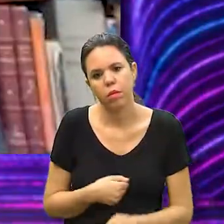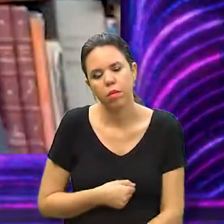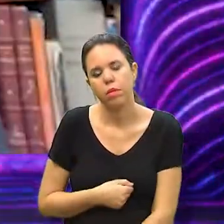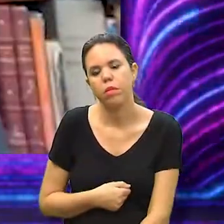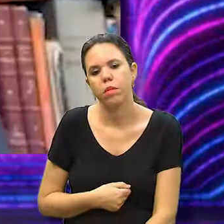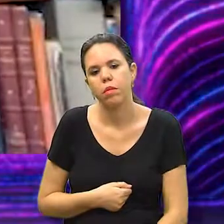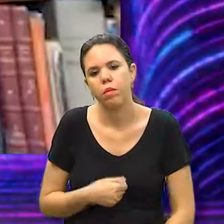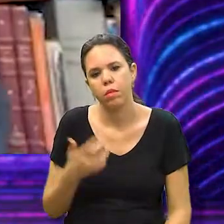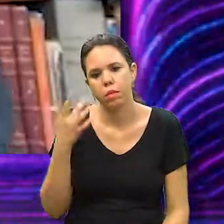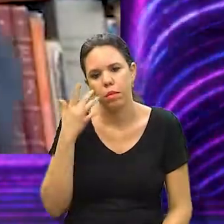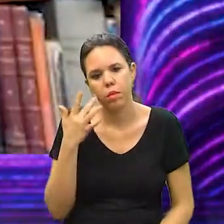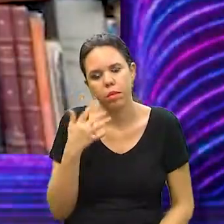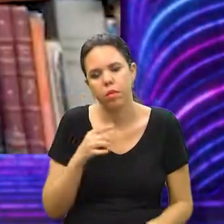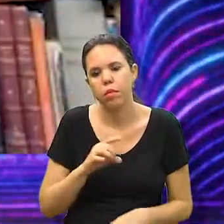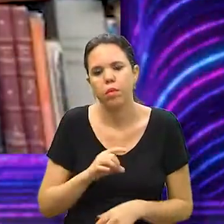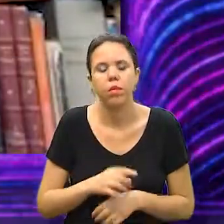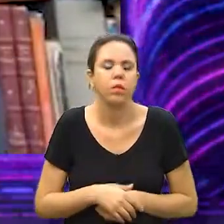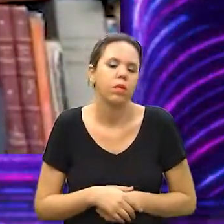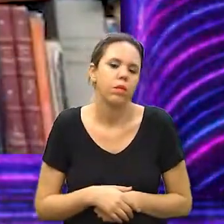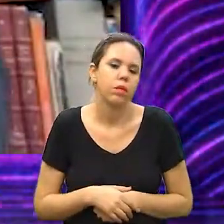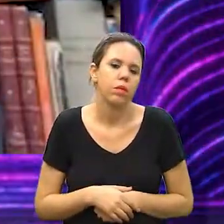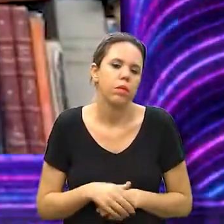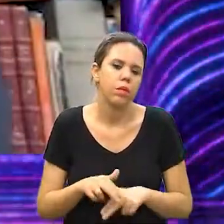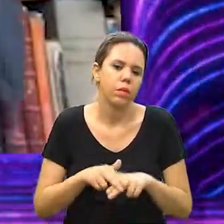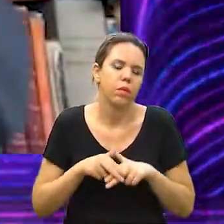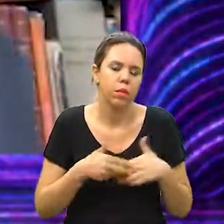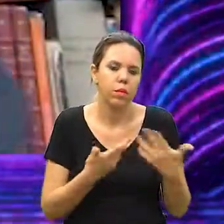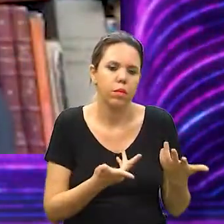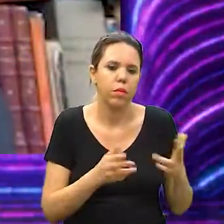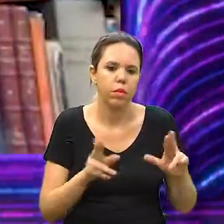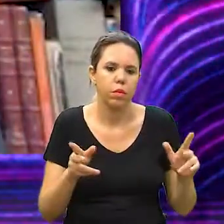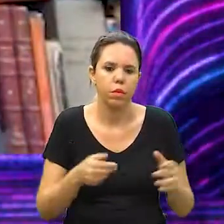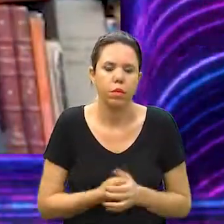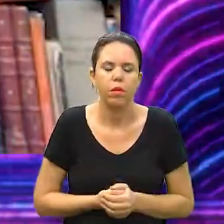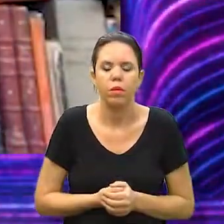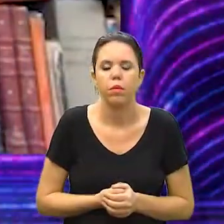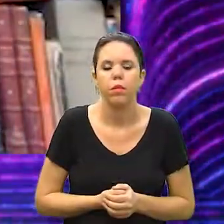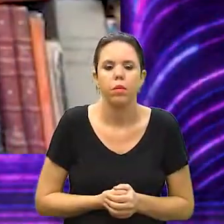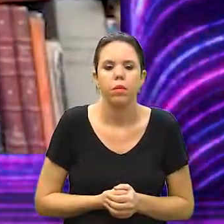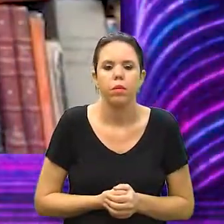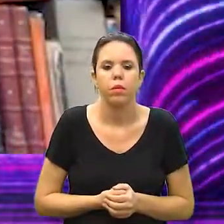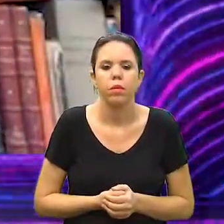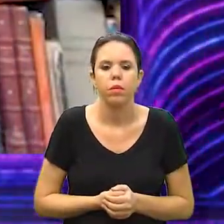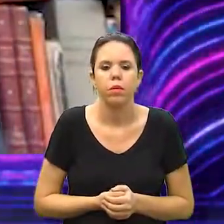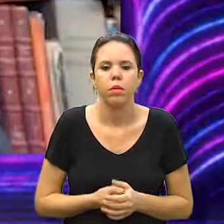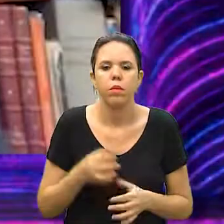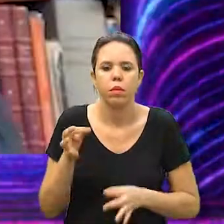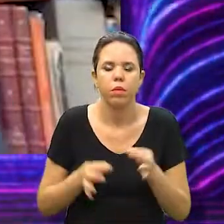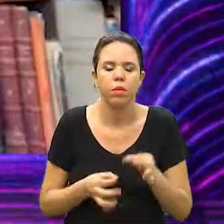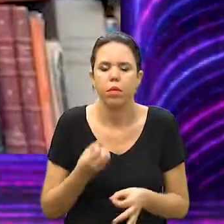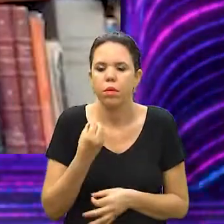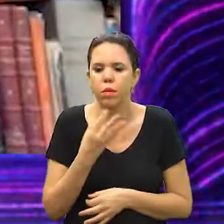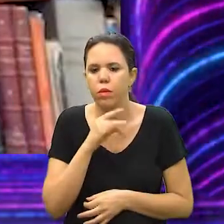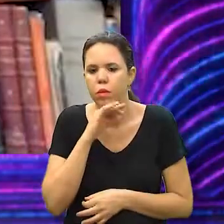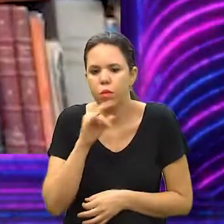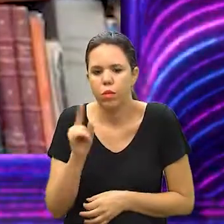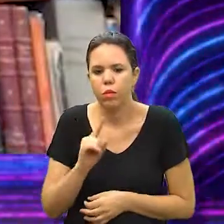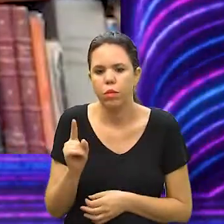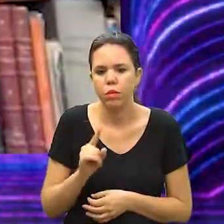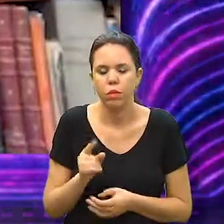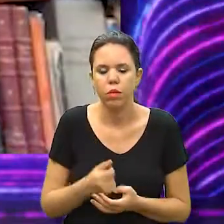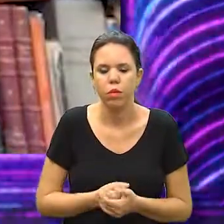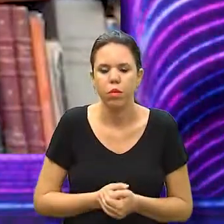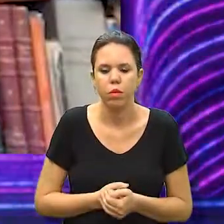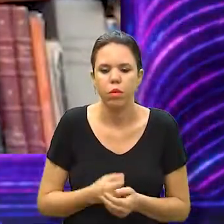diferentes. Então, eu acho que não some em função dessas diferenças, que não vamos julgar se é boa